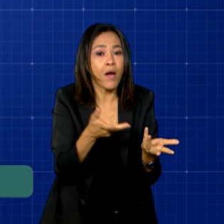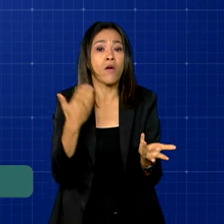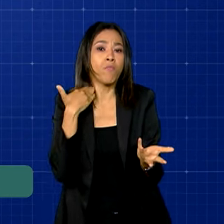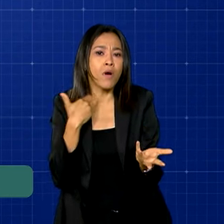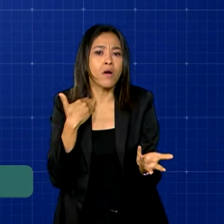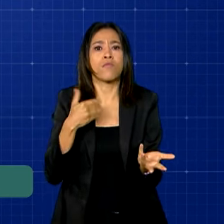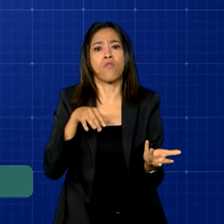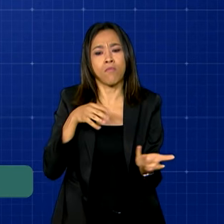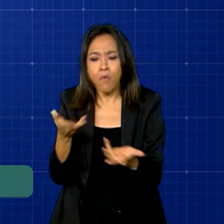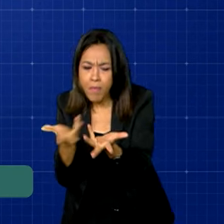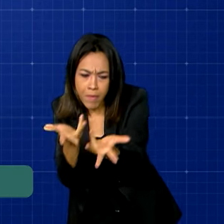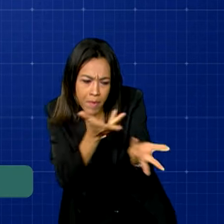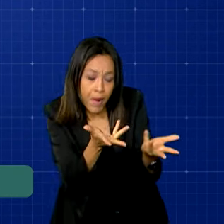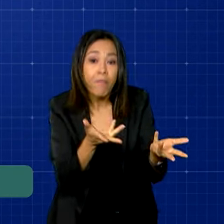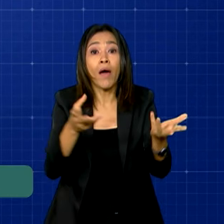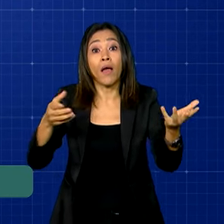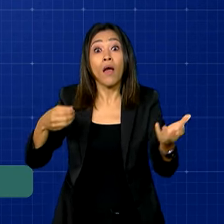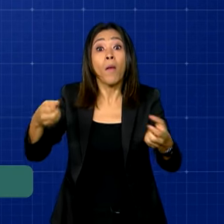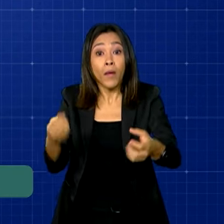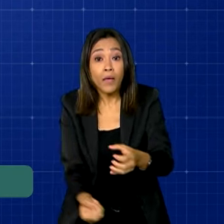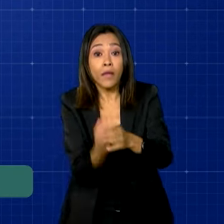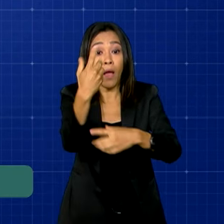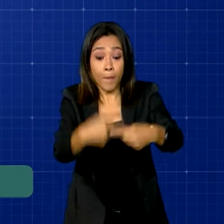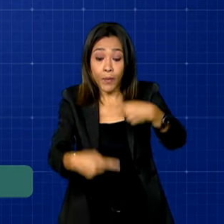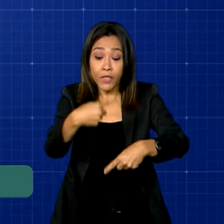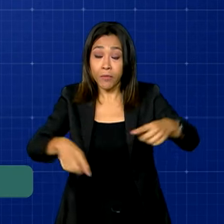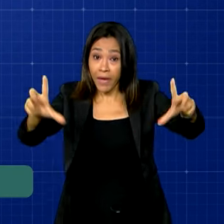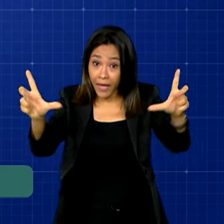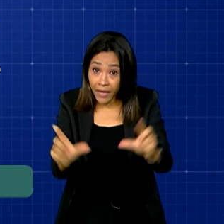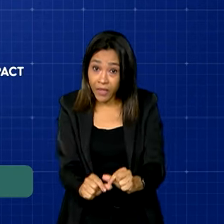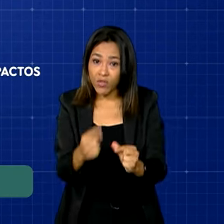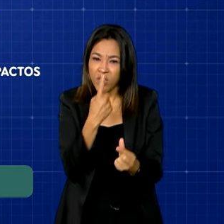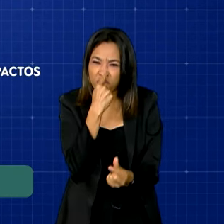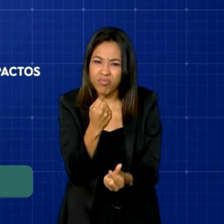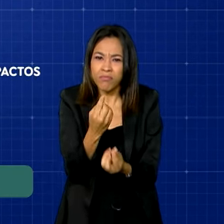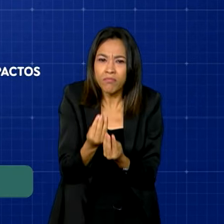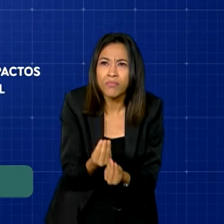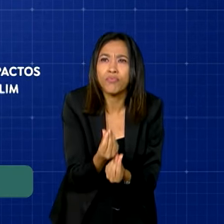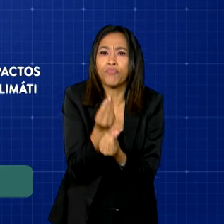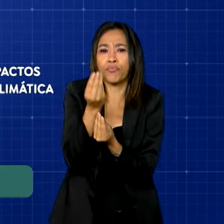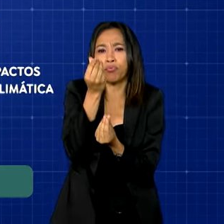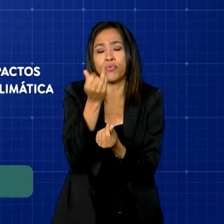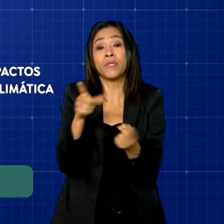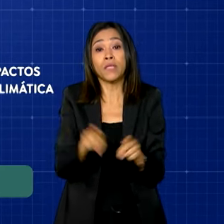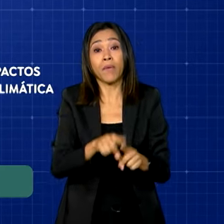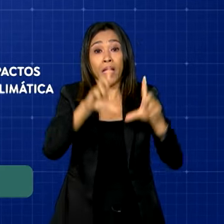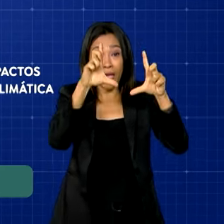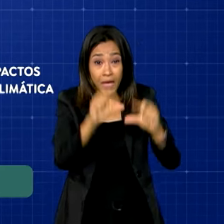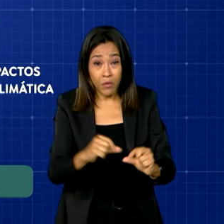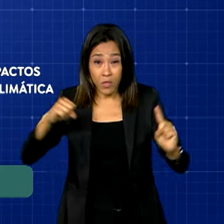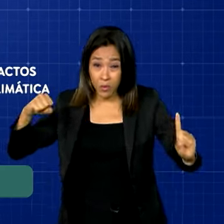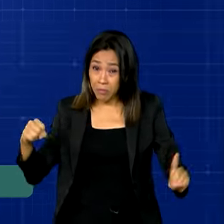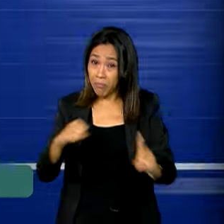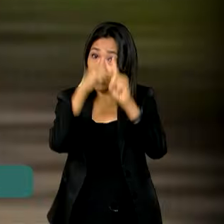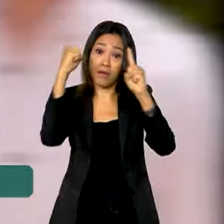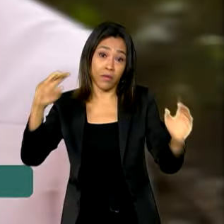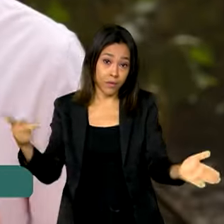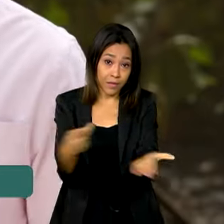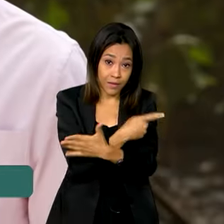para discutir políticas de redução na emissão de poluentes e de mitigação dos impactos da emergência